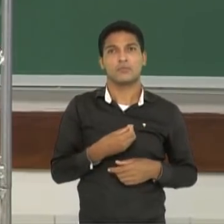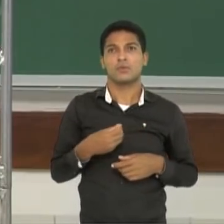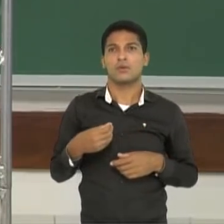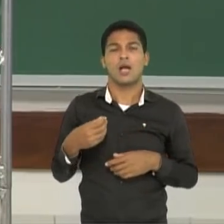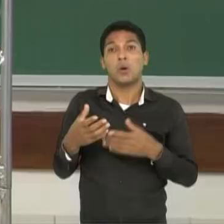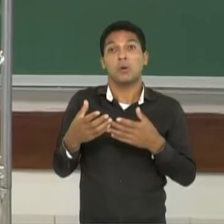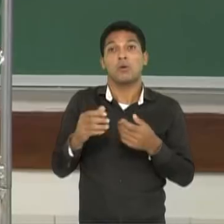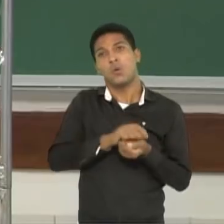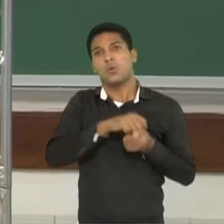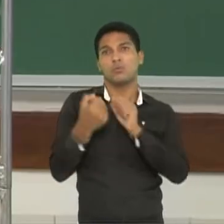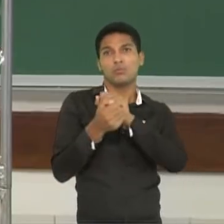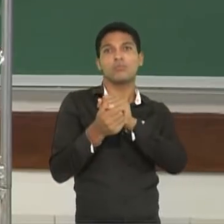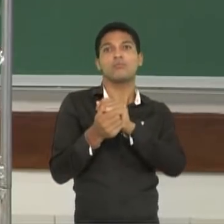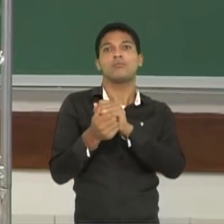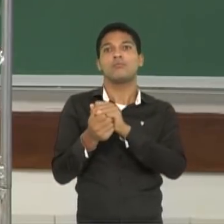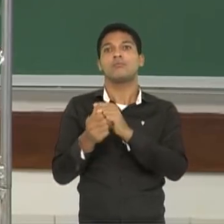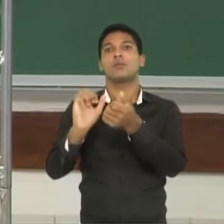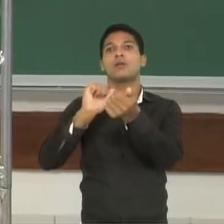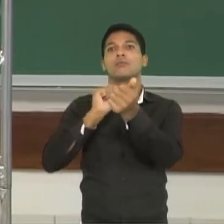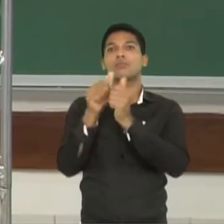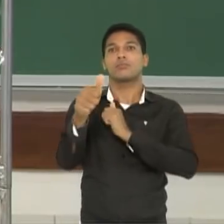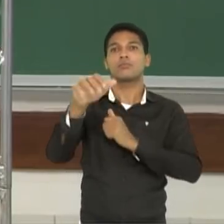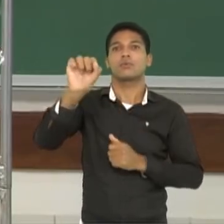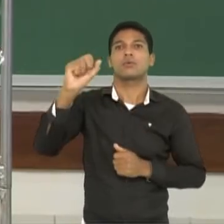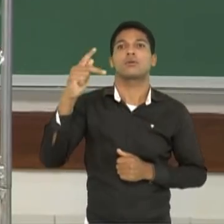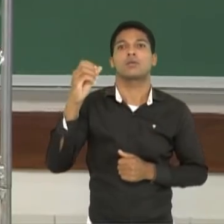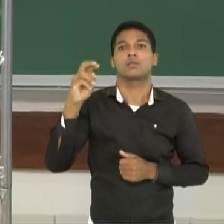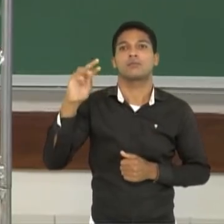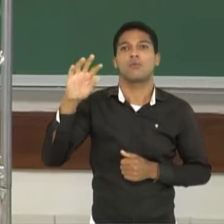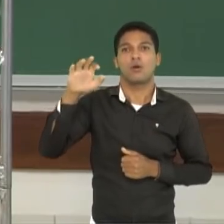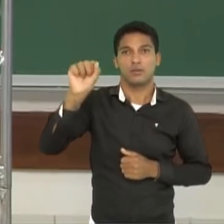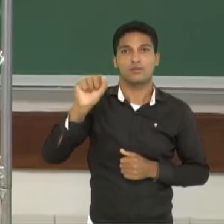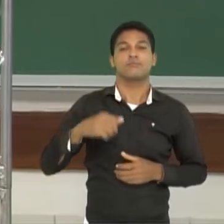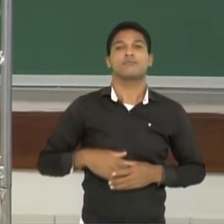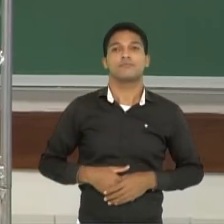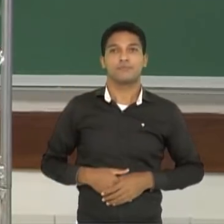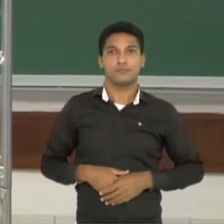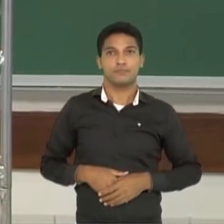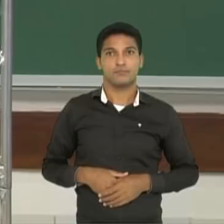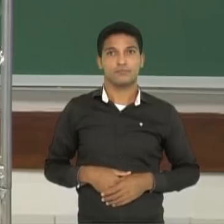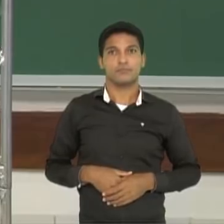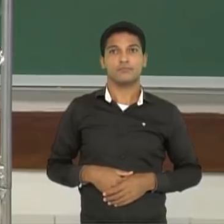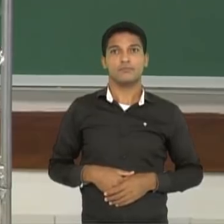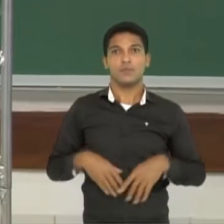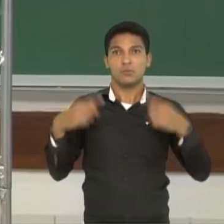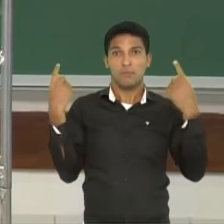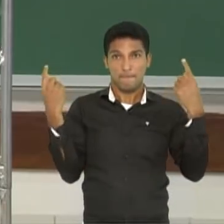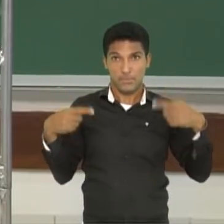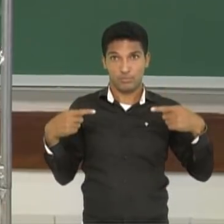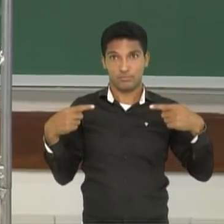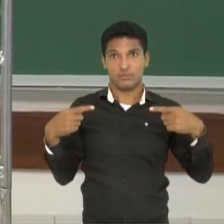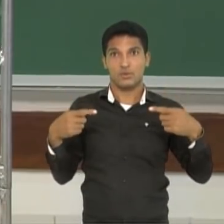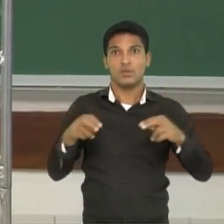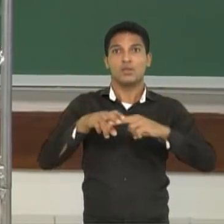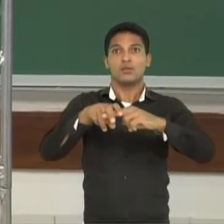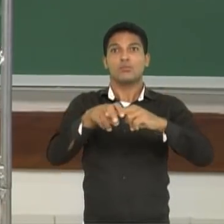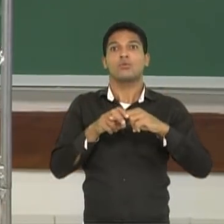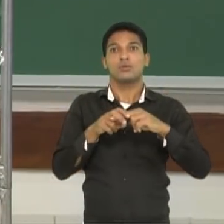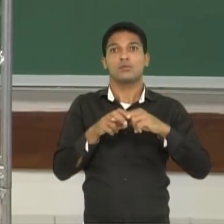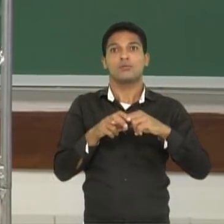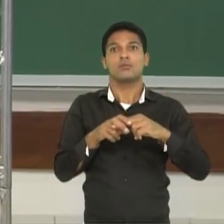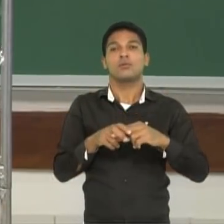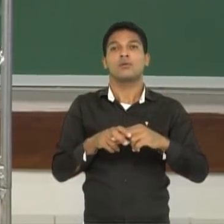tornando-se esportes, né? Acabaram sendo praticadas no formato esportivo, né? Como uma competição. Então, vários desses esportes